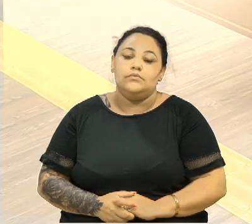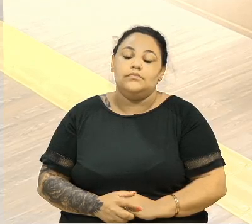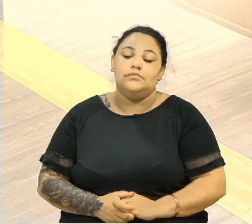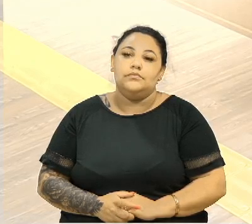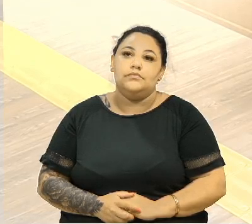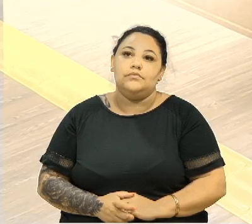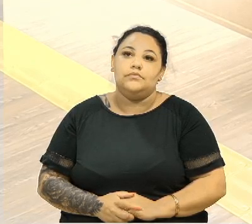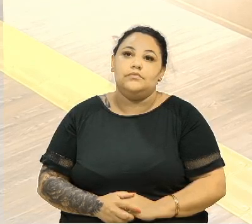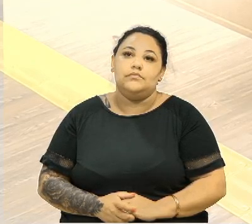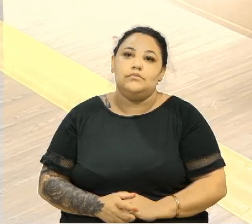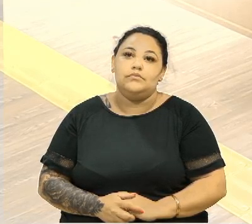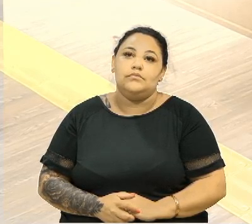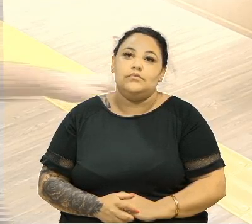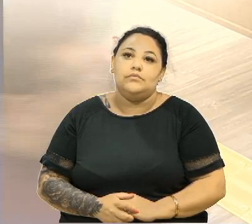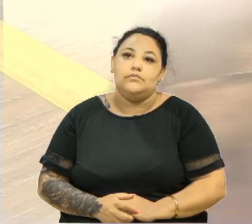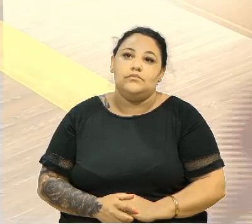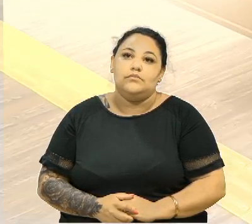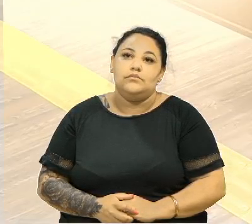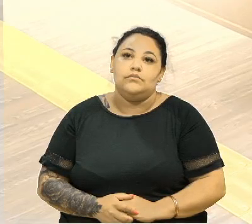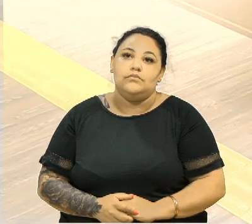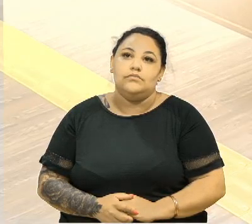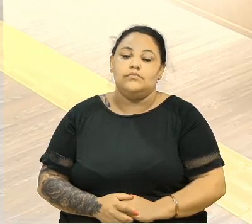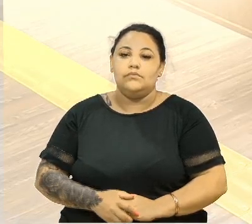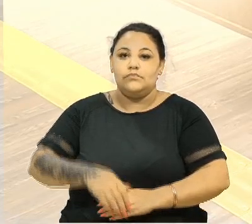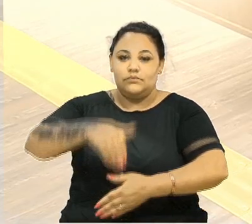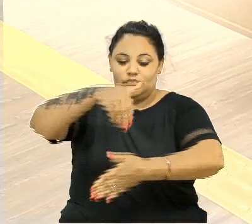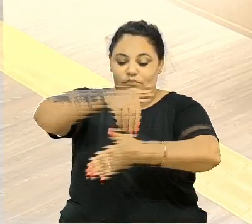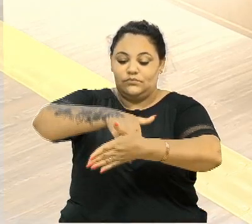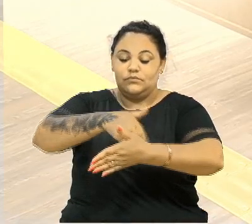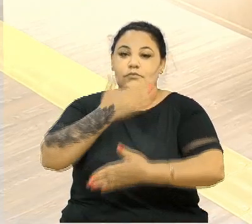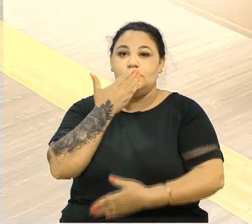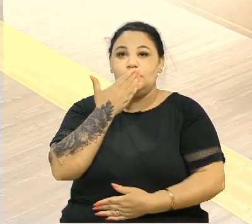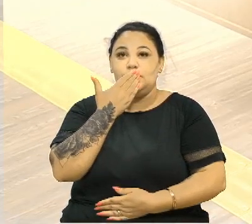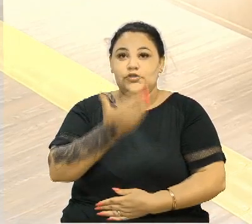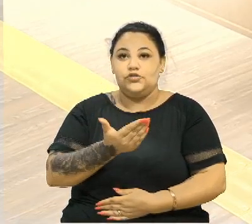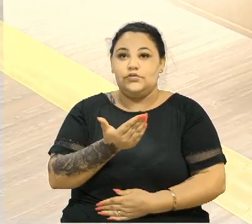Em votação, solicitação, vereadora